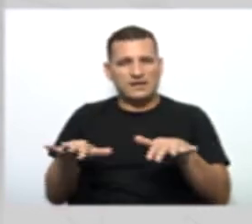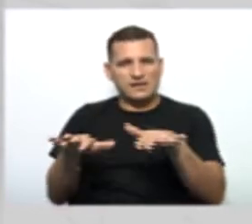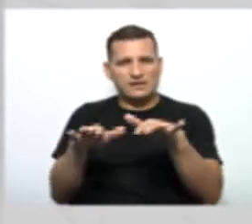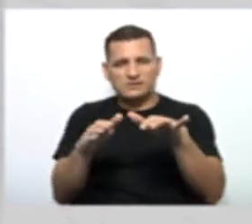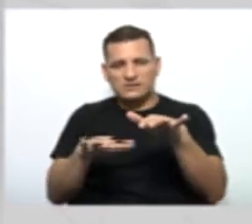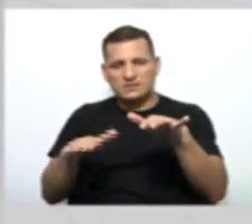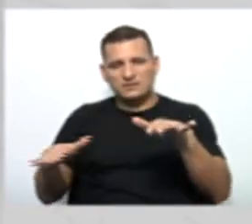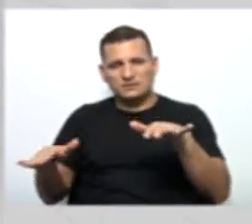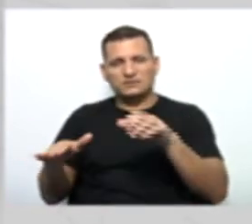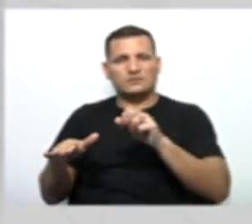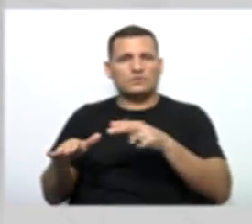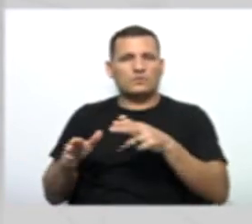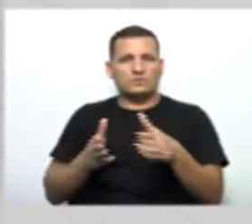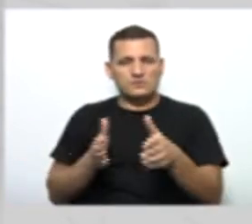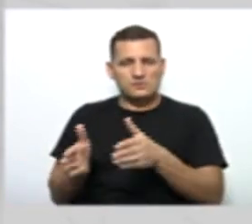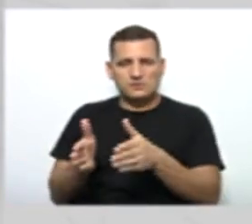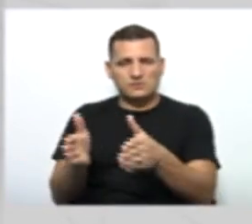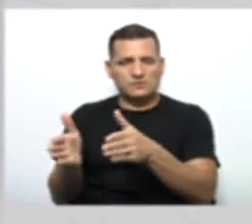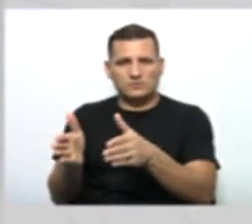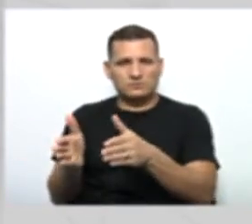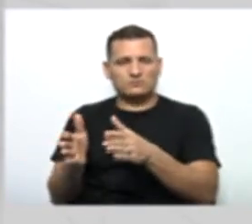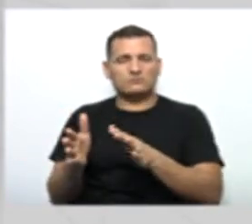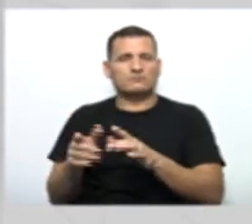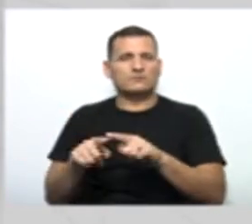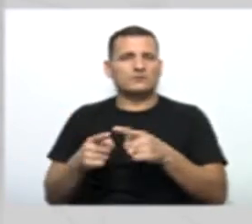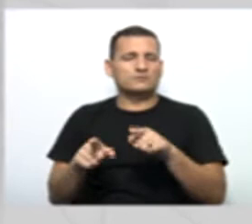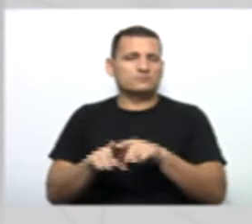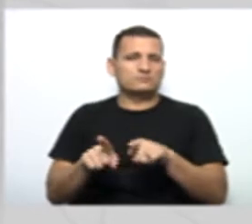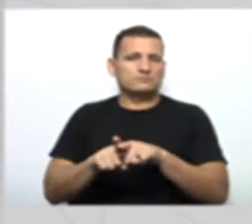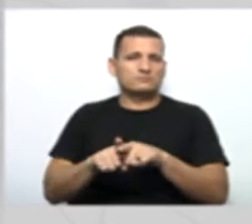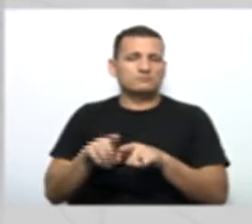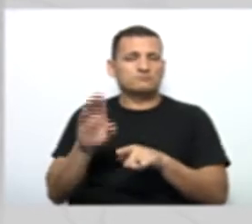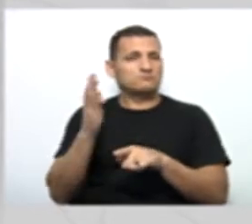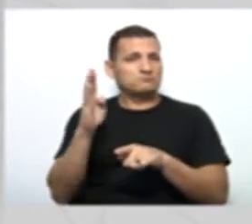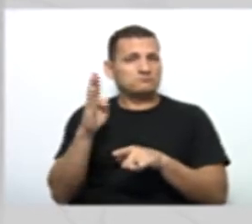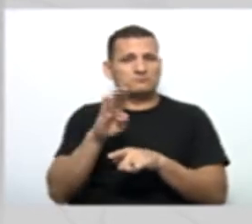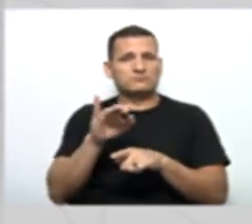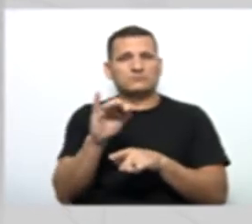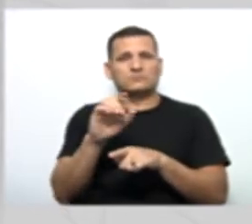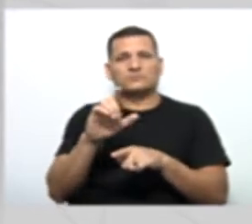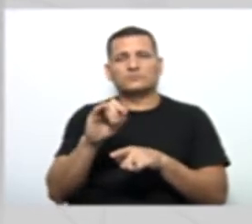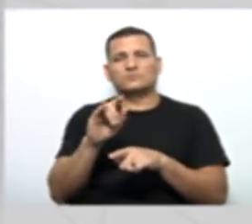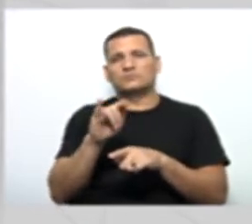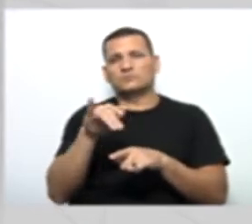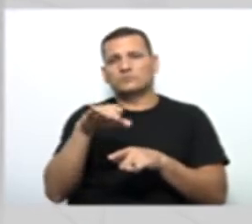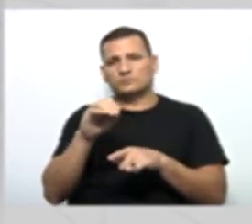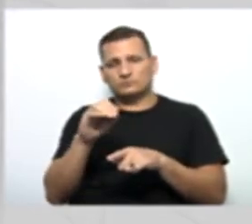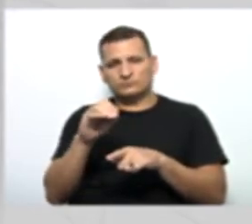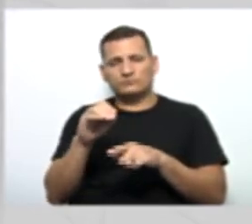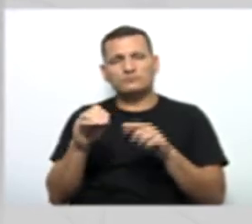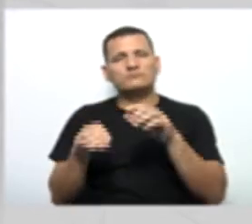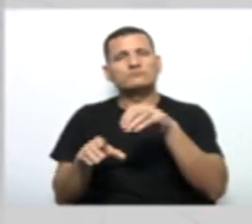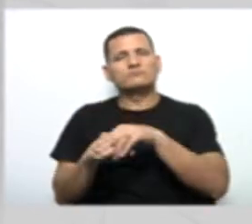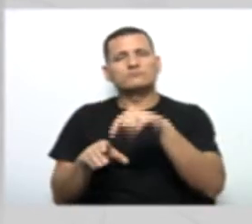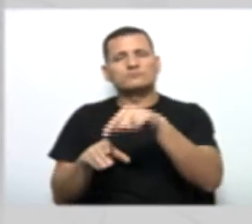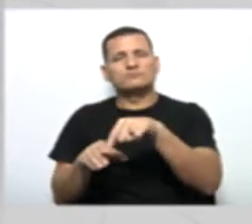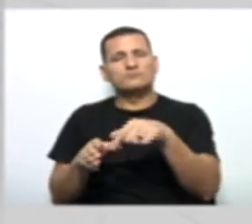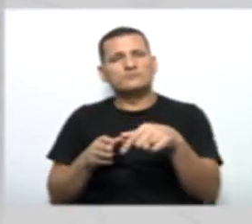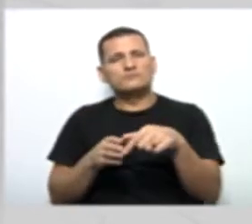se refere aos aspectos biológicos, ou seja, quais peixes existem naquele rio.